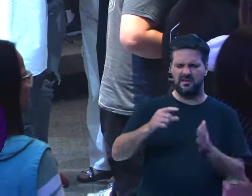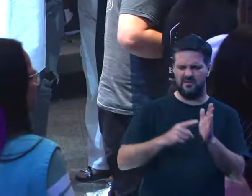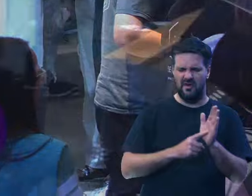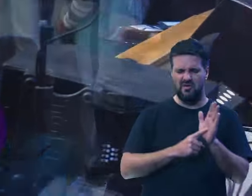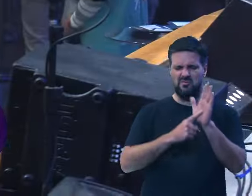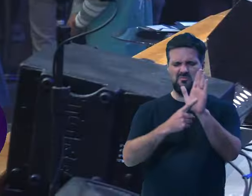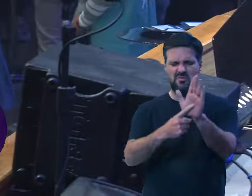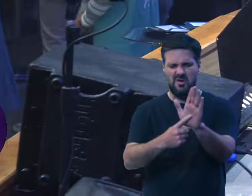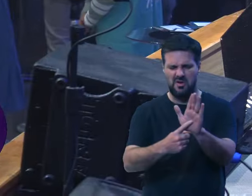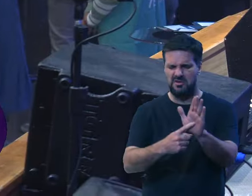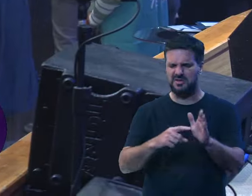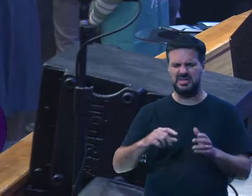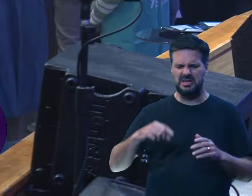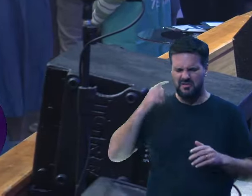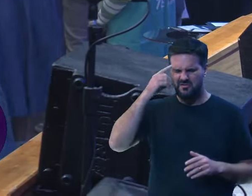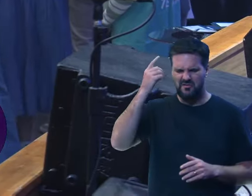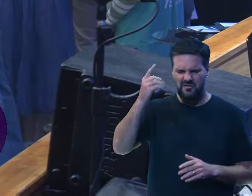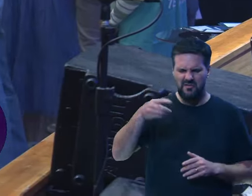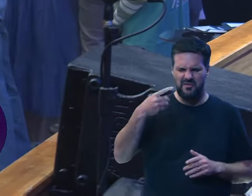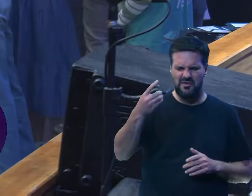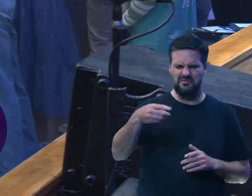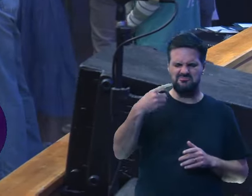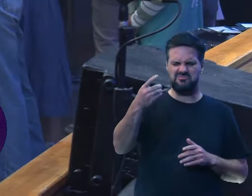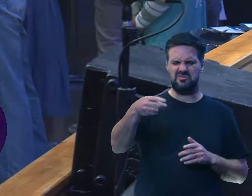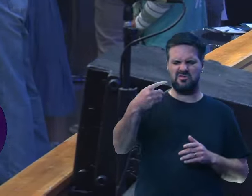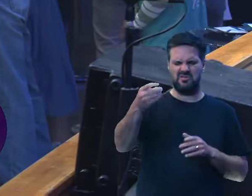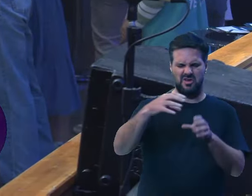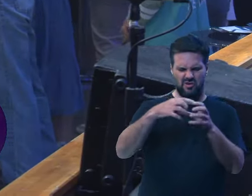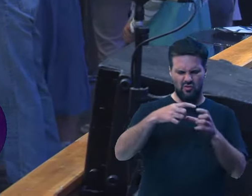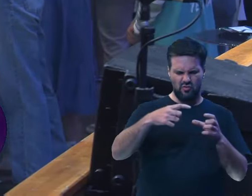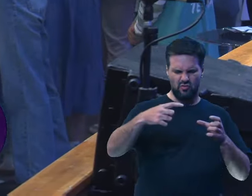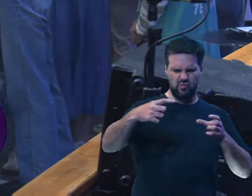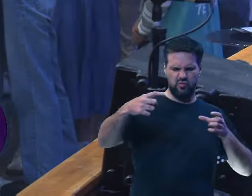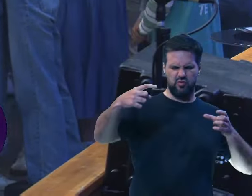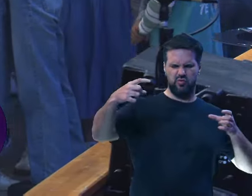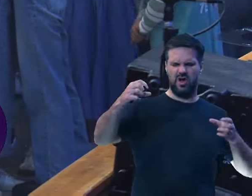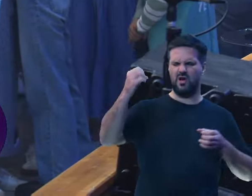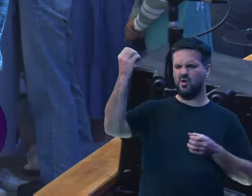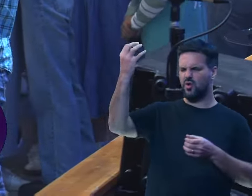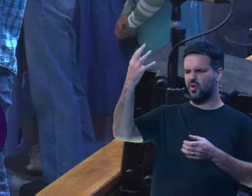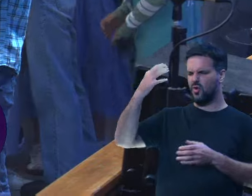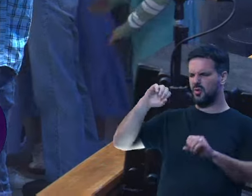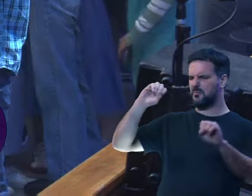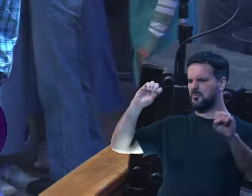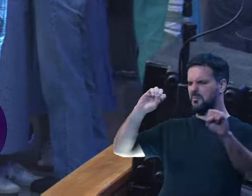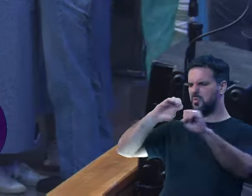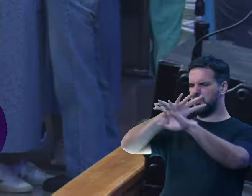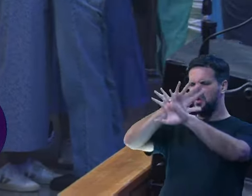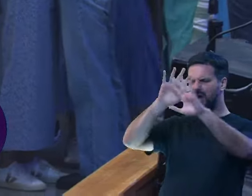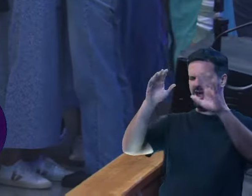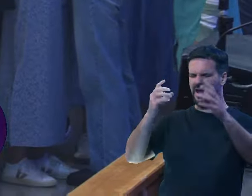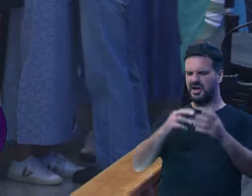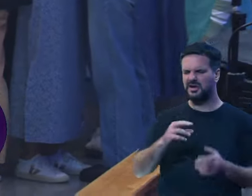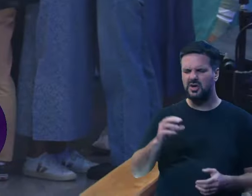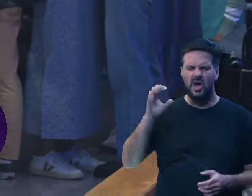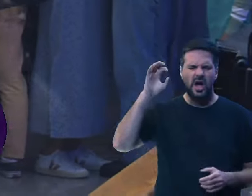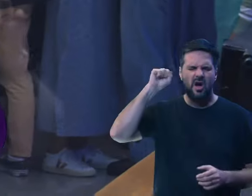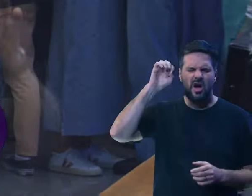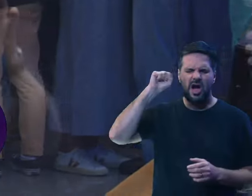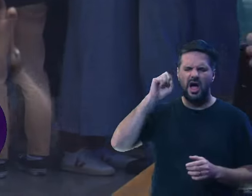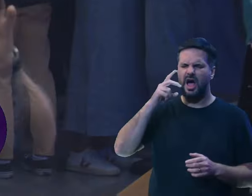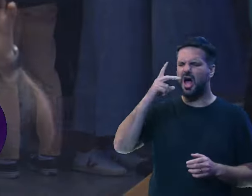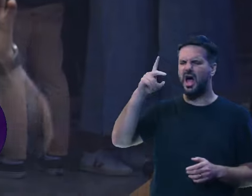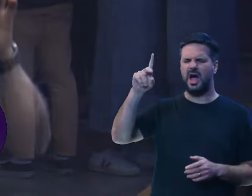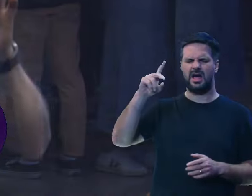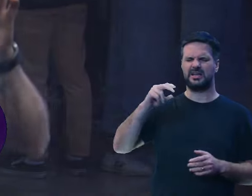revela. Revela cada dia um pouco mais da tua glória, da tua graça sobre a vida destes, Pai. Deus, que eles escutem a tua voz, Deus,